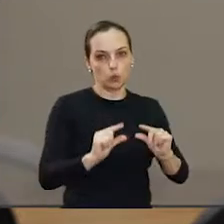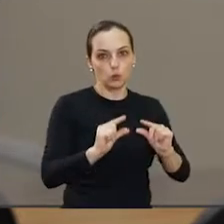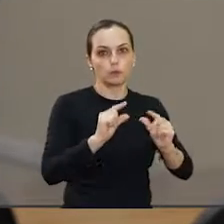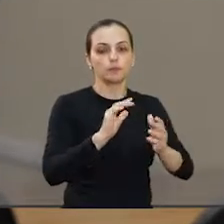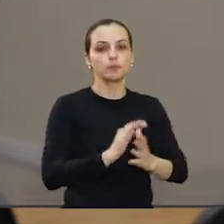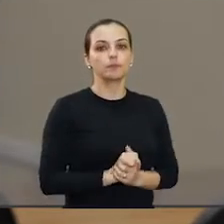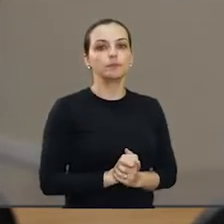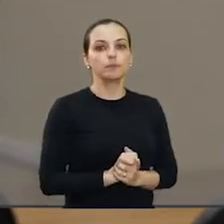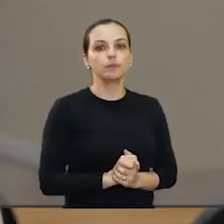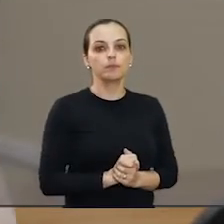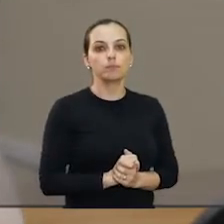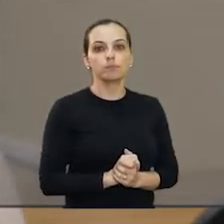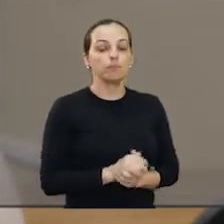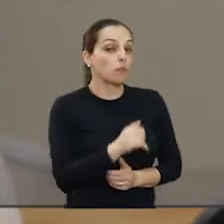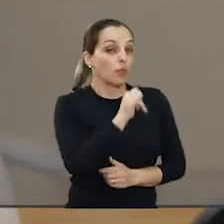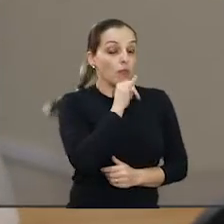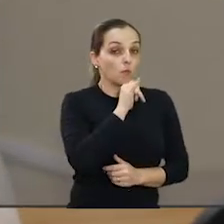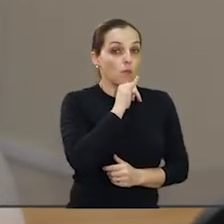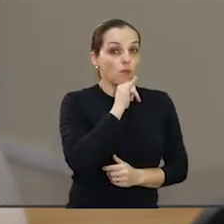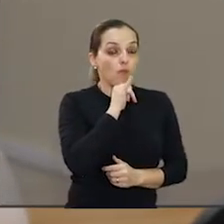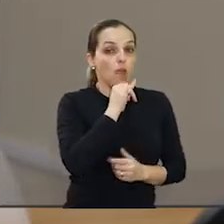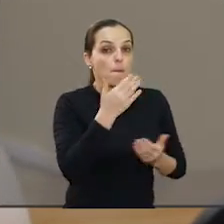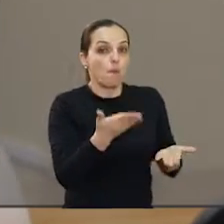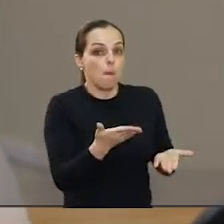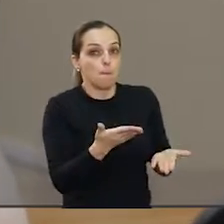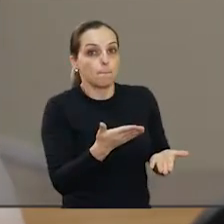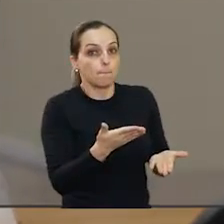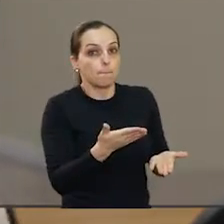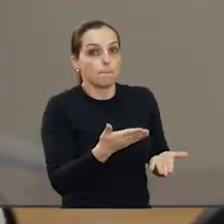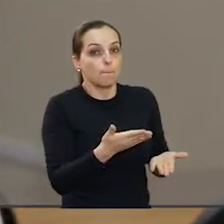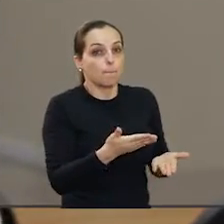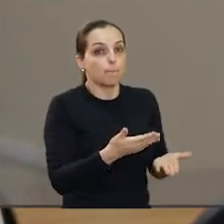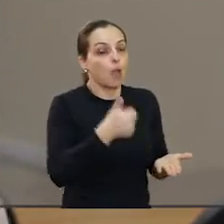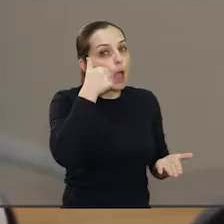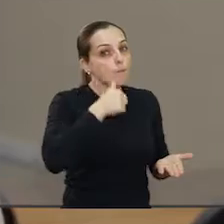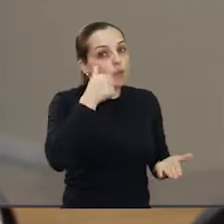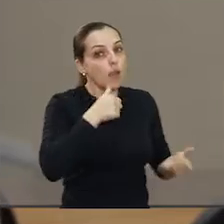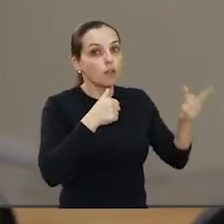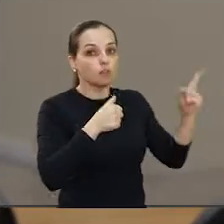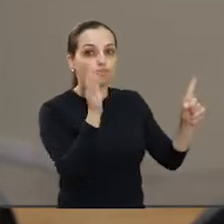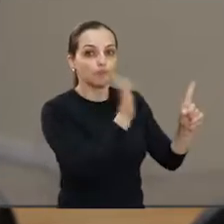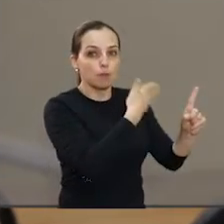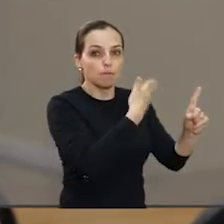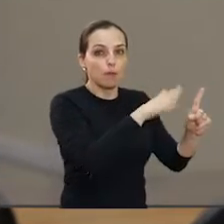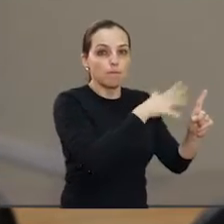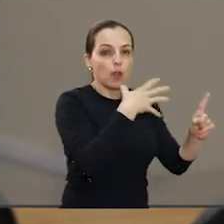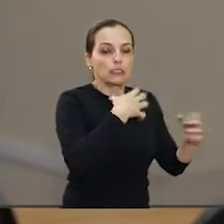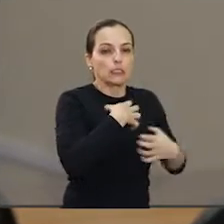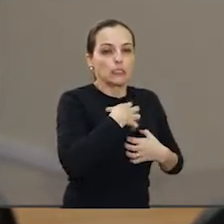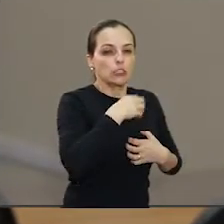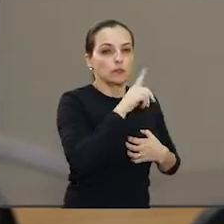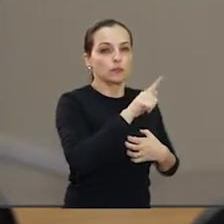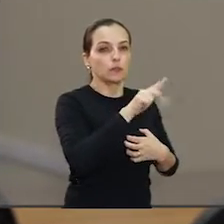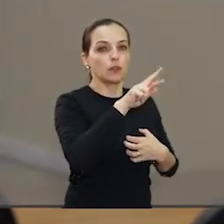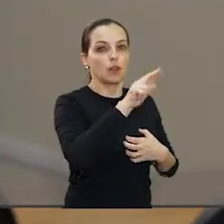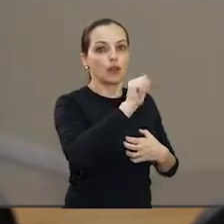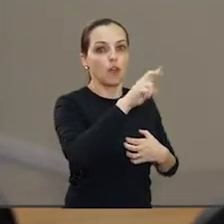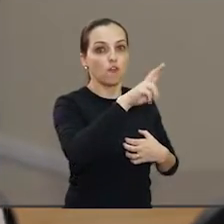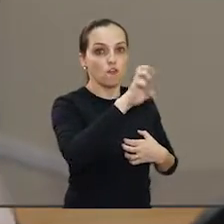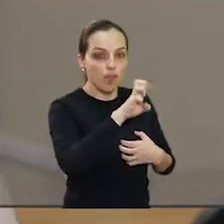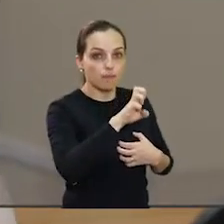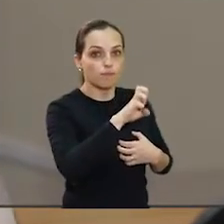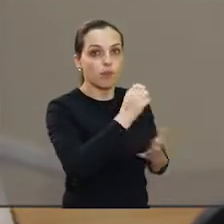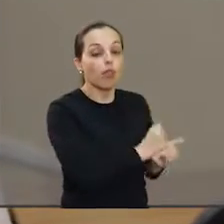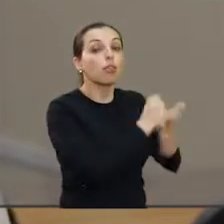pessoa exposta a essa violência. Então, por exemplo, a violência física com lesões graves, são as portas urgências e